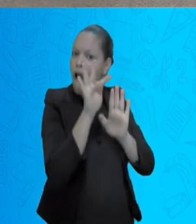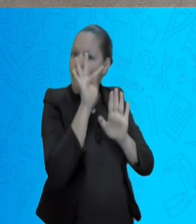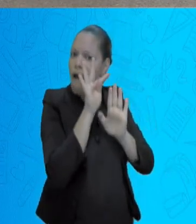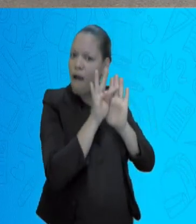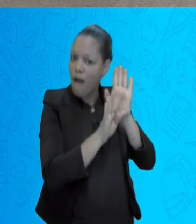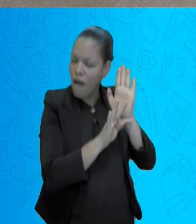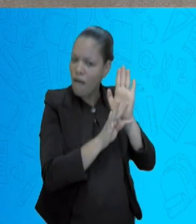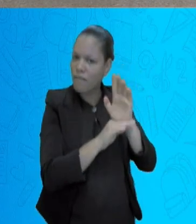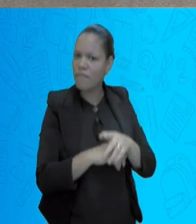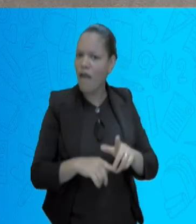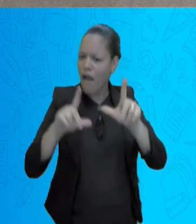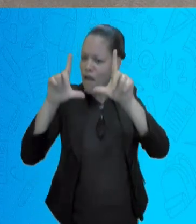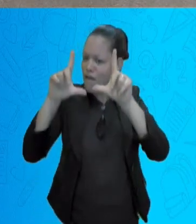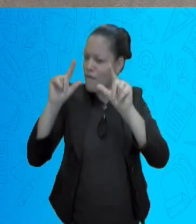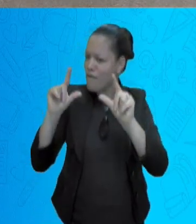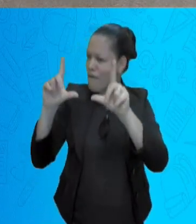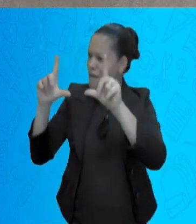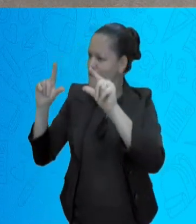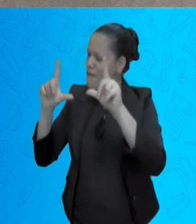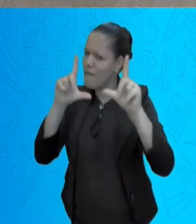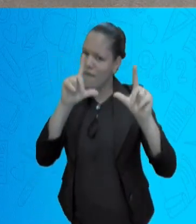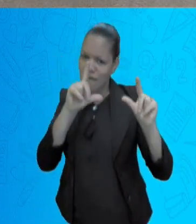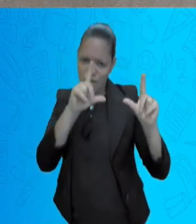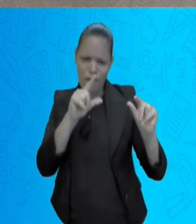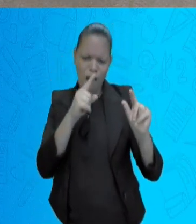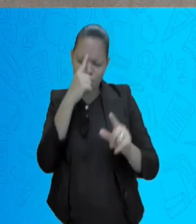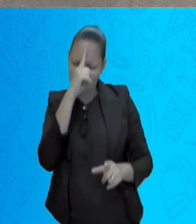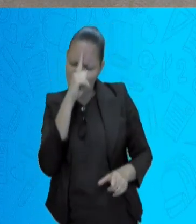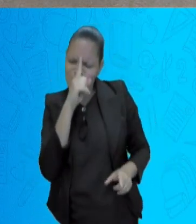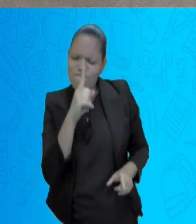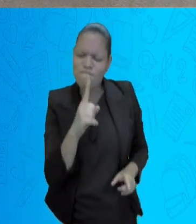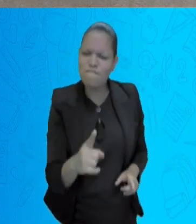professora pelos canais de relacionamento